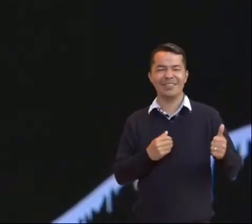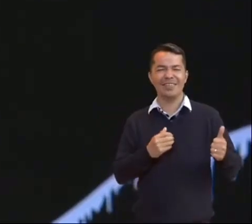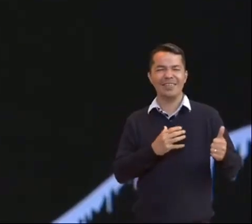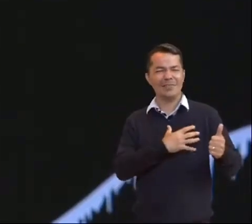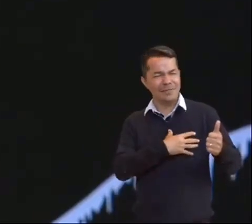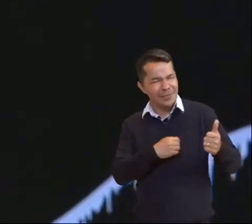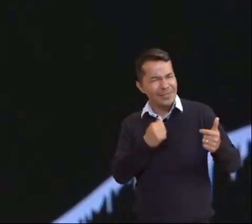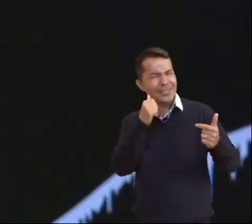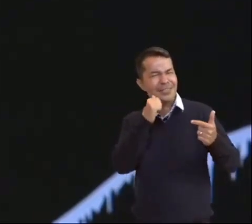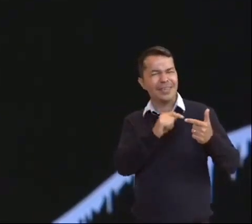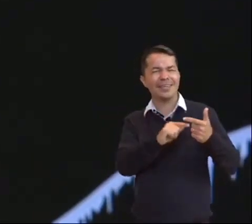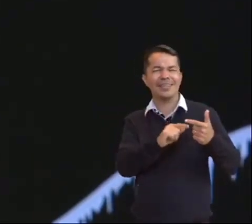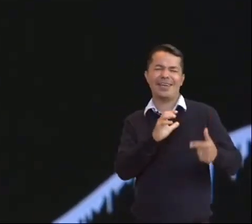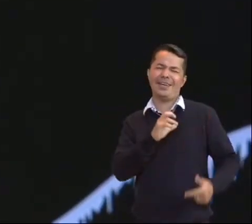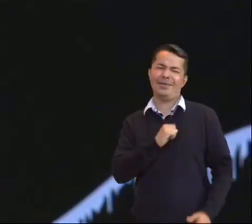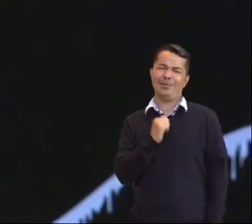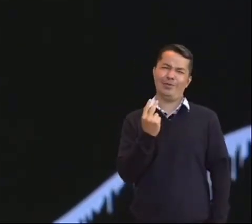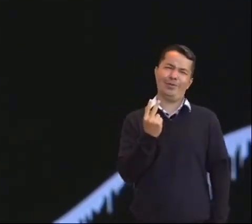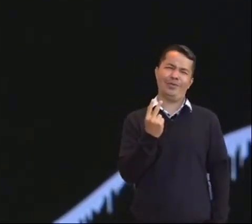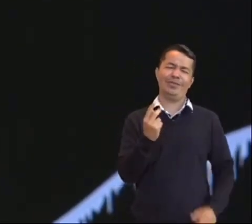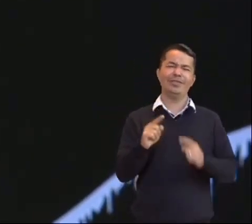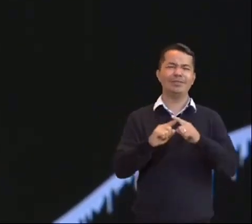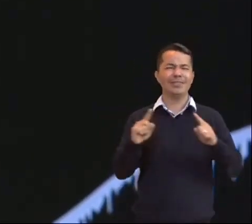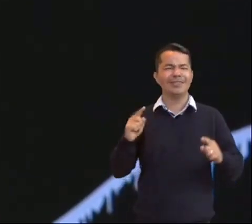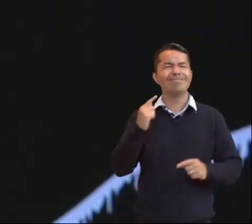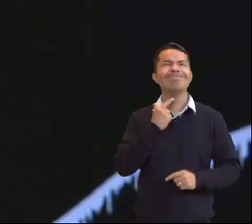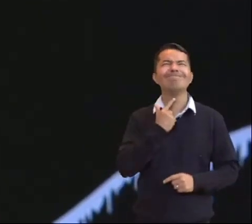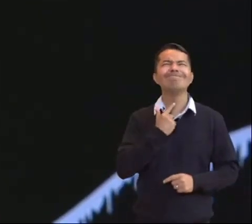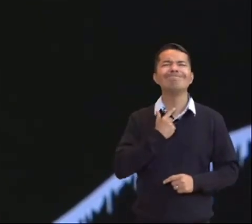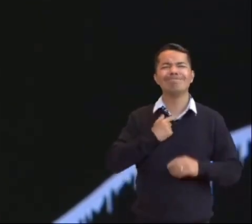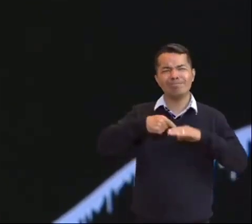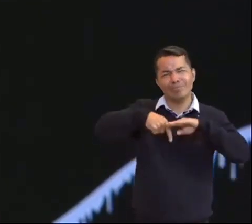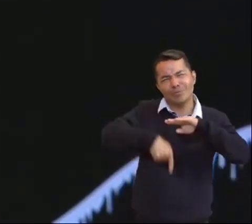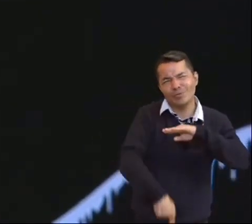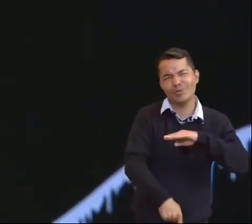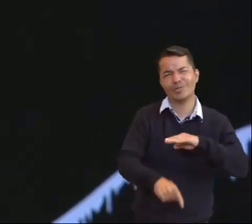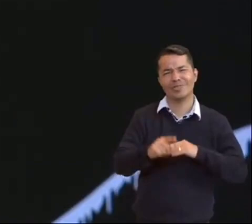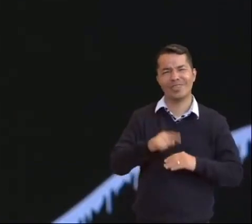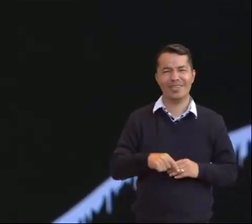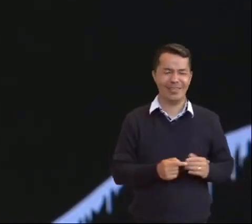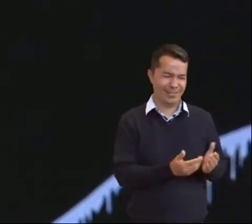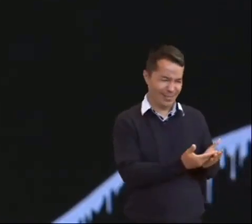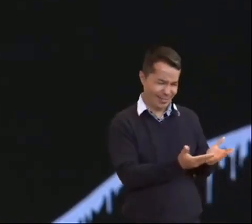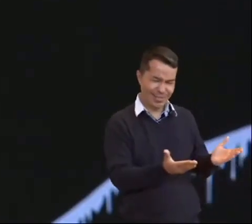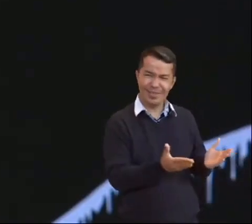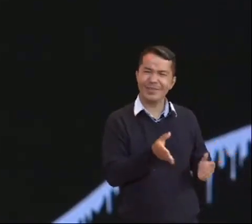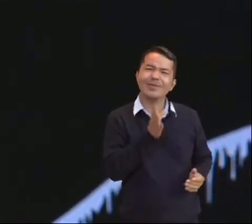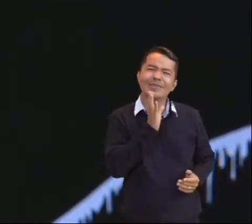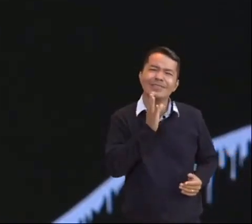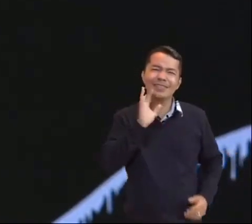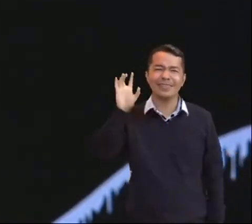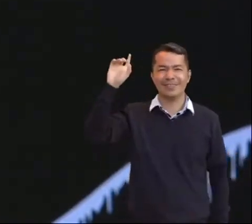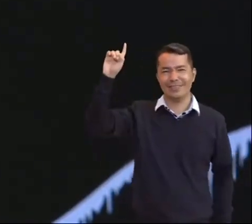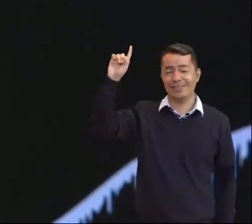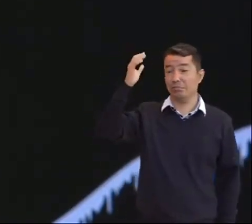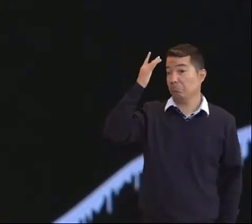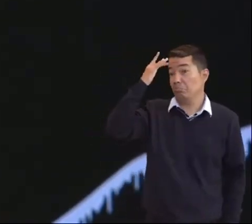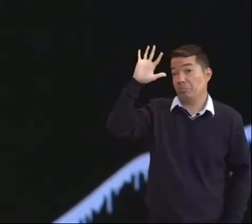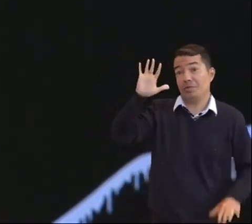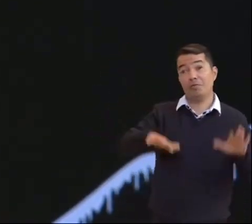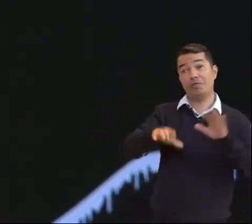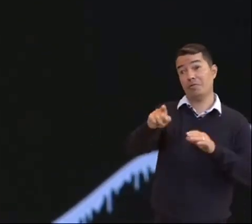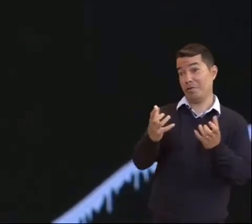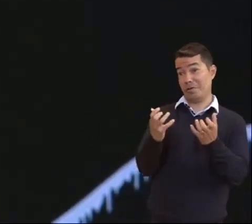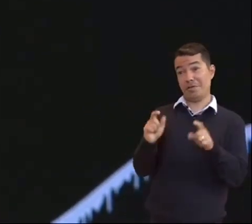mais quero é que eles possam conhecer a Deus de verdade. E talvez esse seja o seu desejo também,